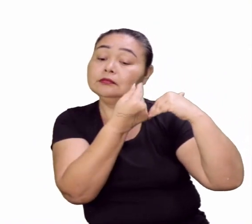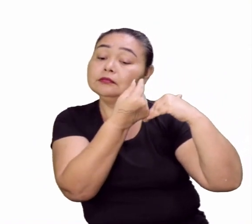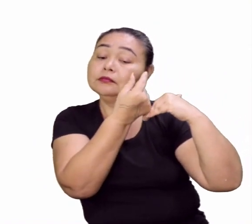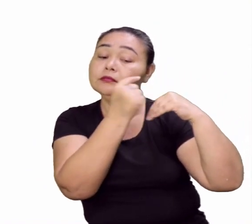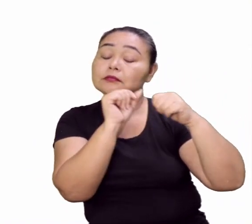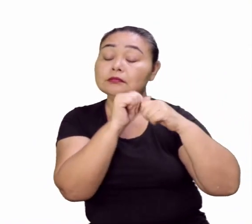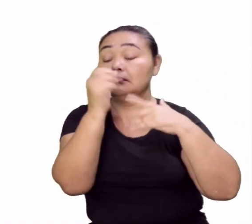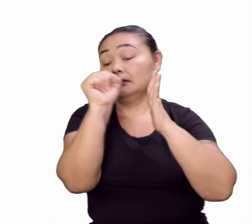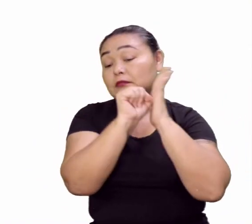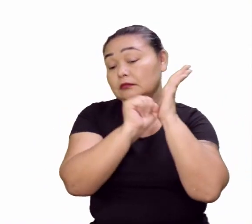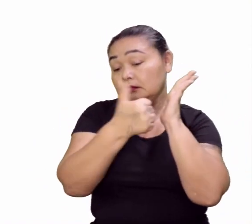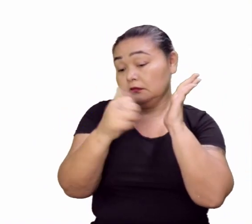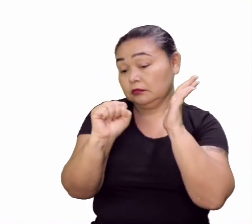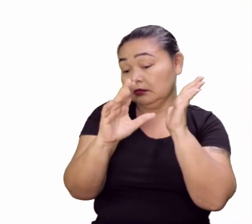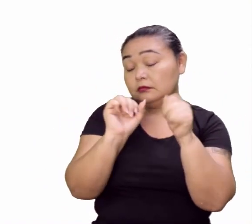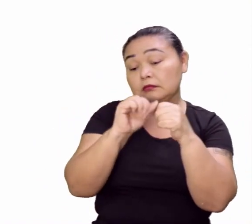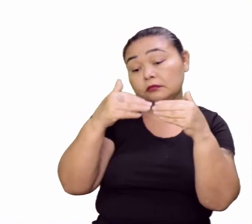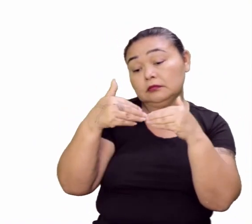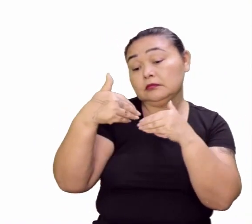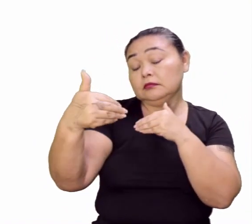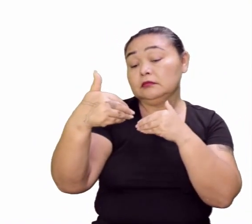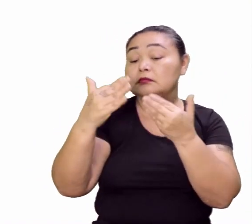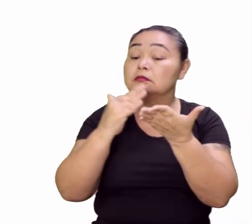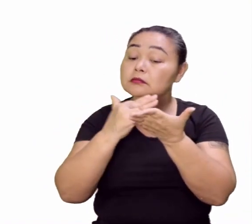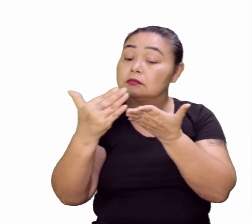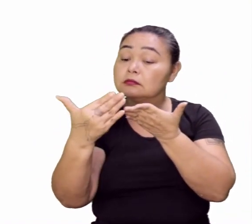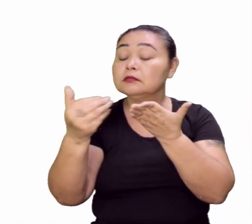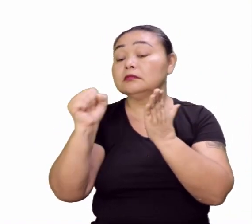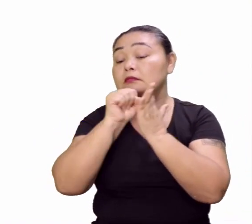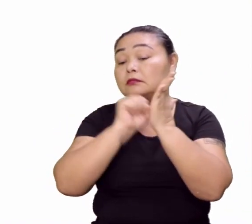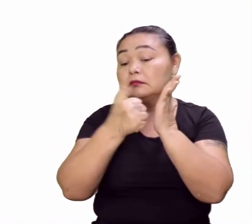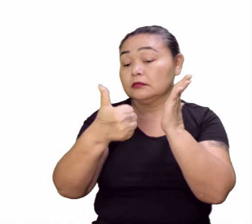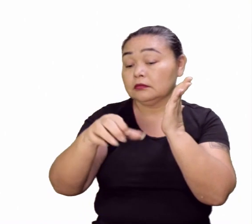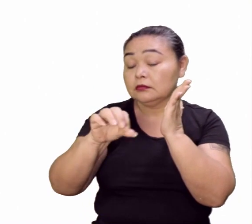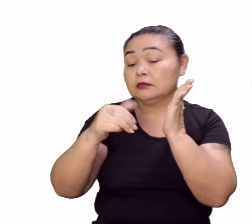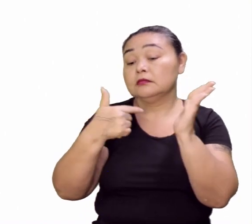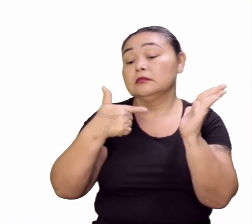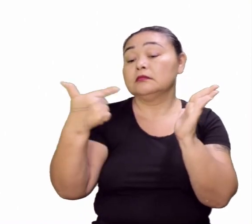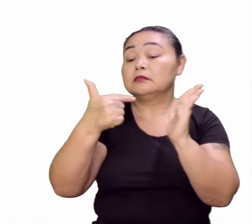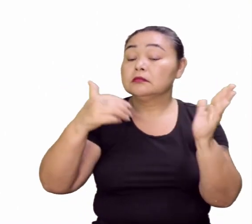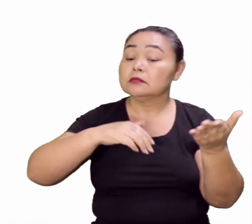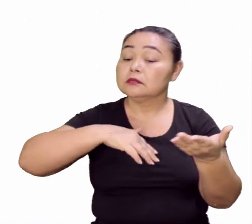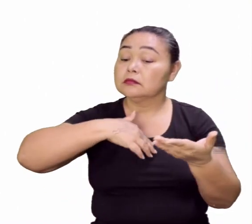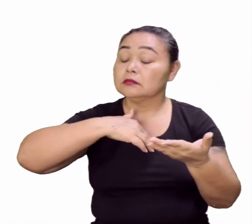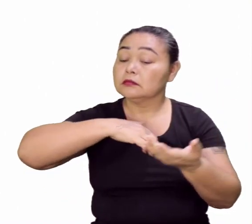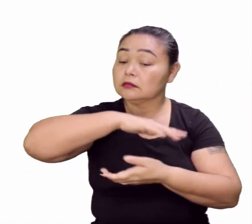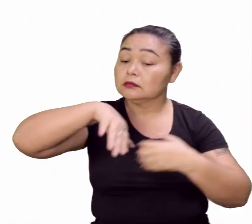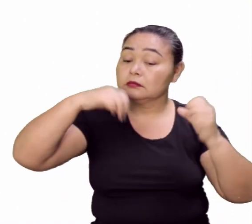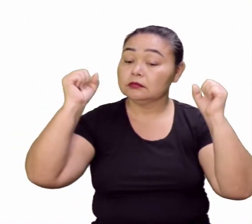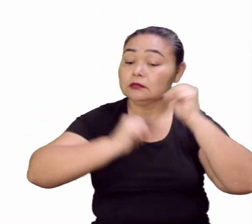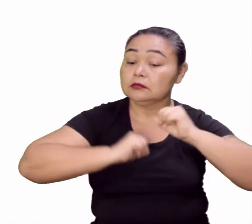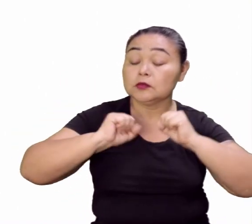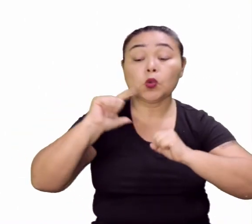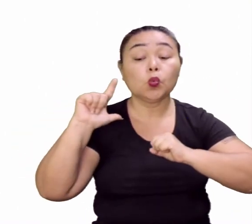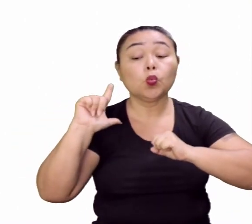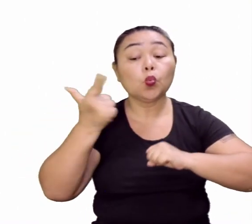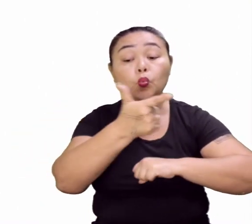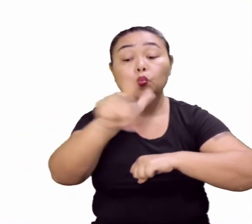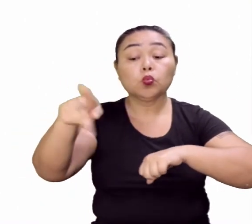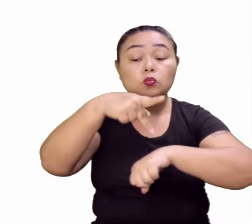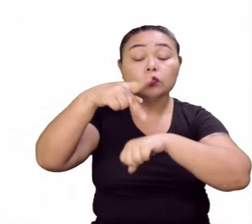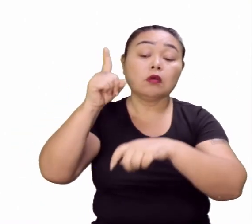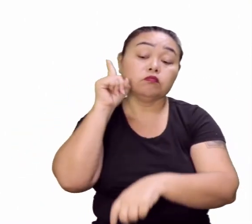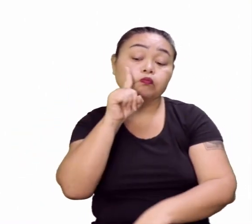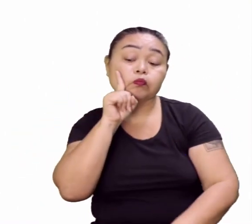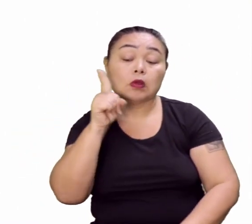XVIII, Inglaterra. A partir da metade do século XIX, segunda Revolução Industrial. Outros países desenvolvidos, como os